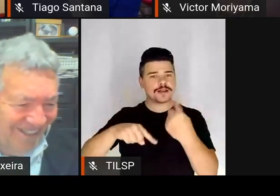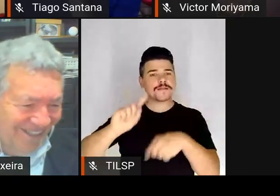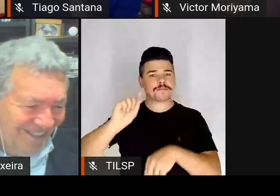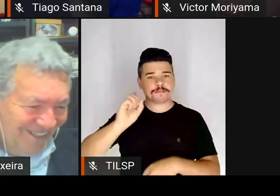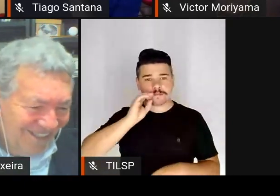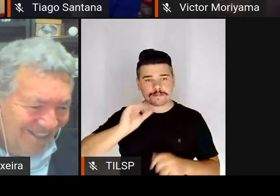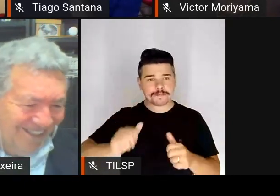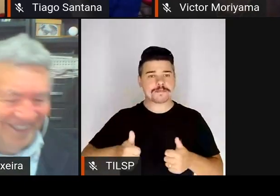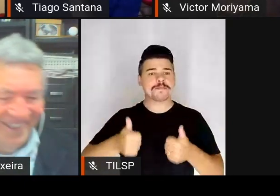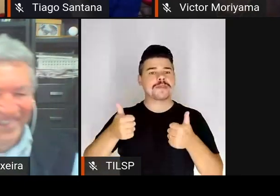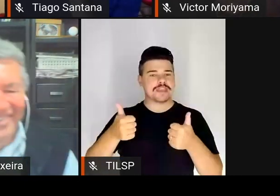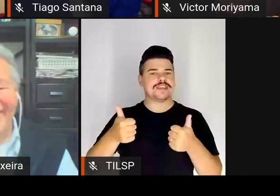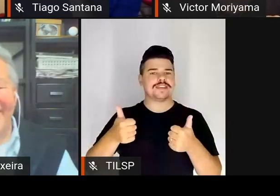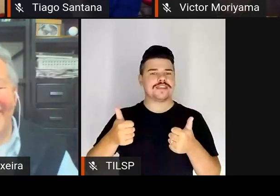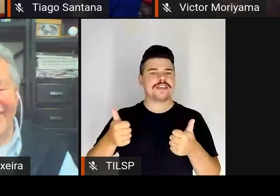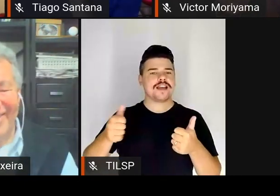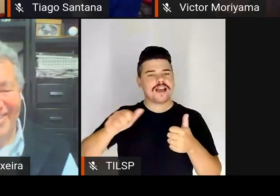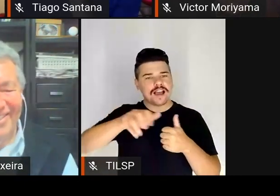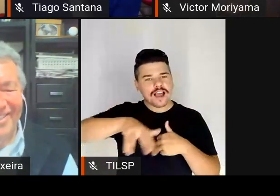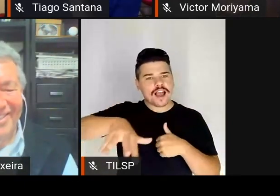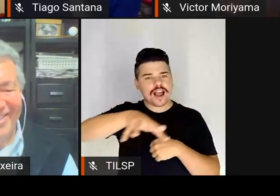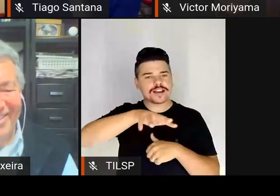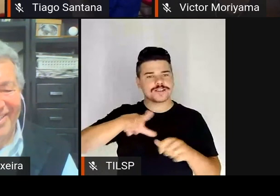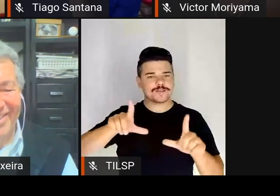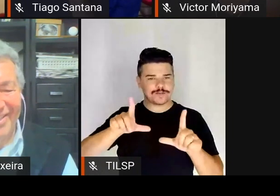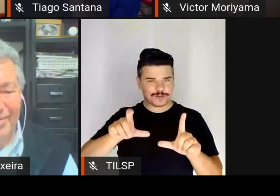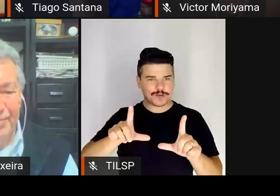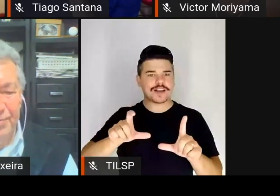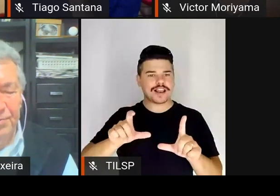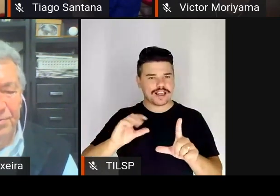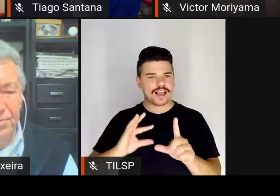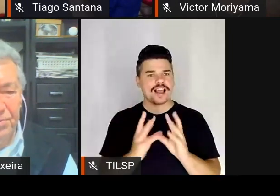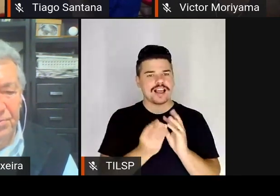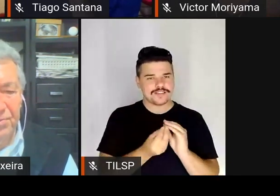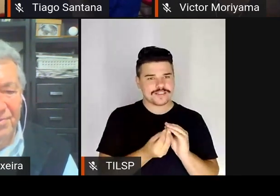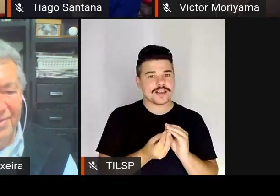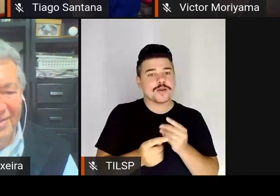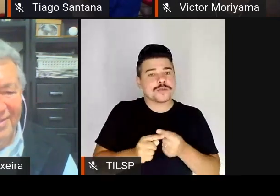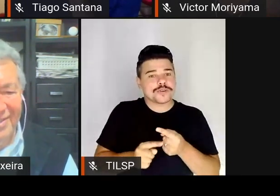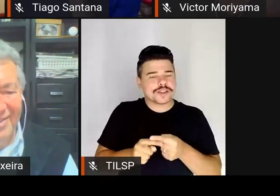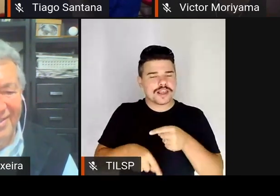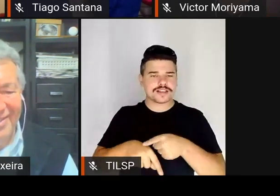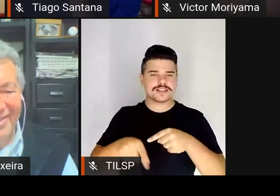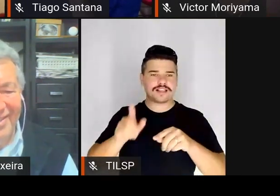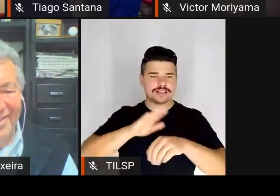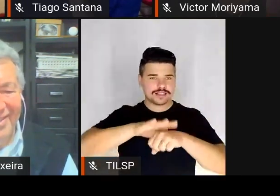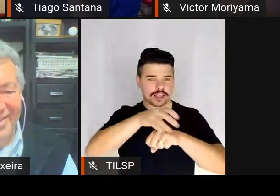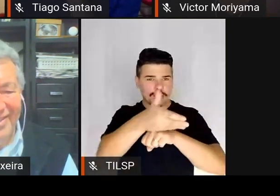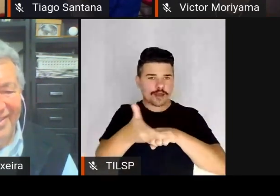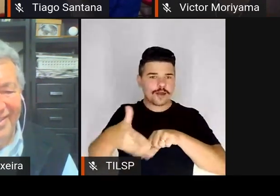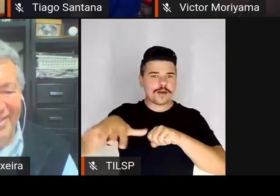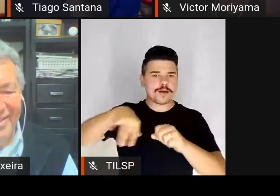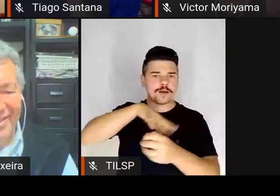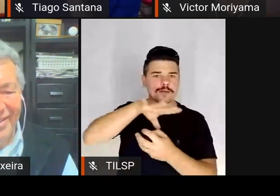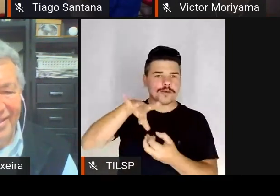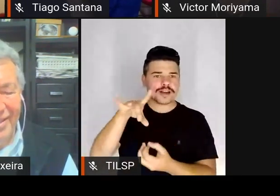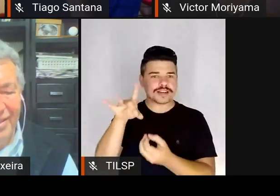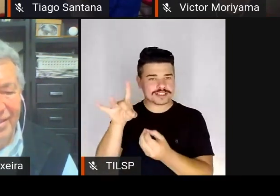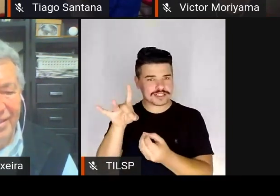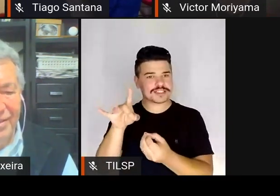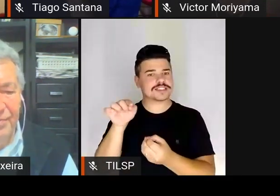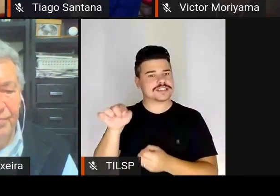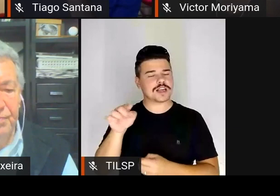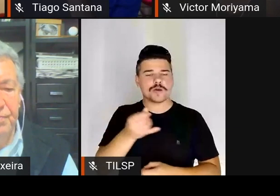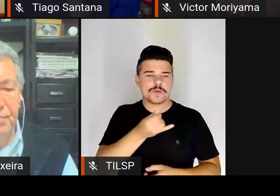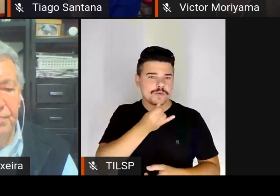a arte fotográfica, né? Porque essa democratização, por